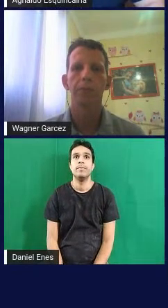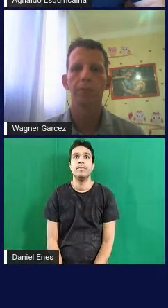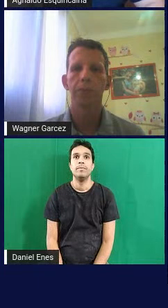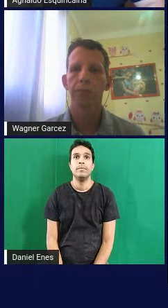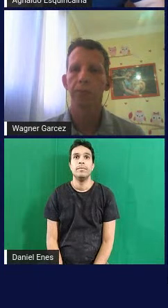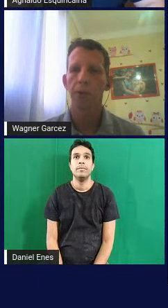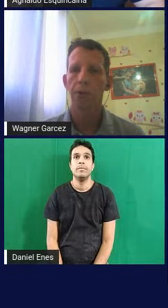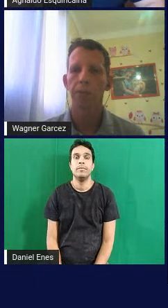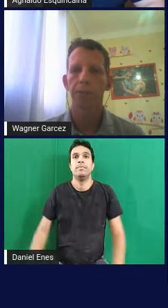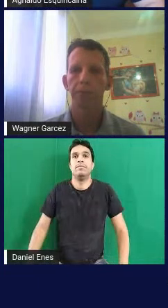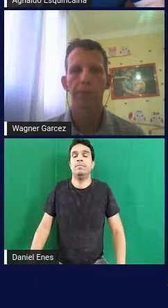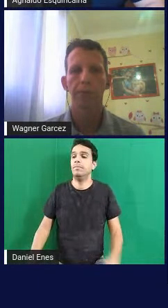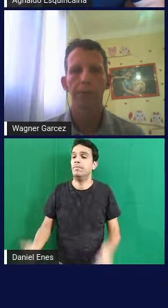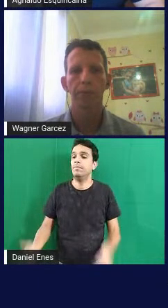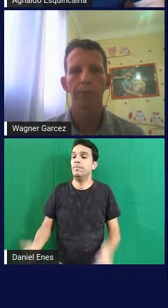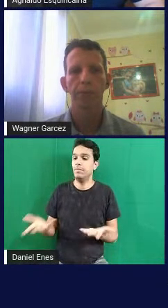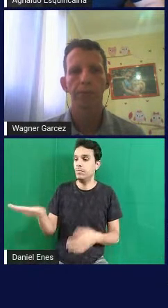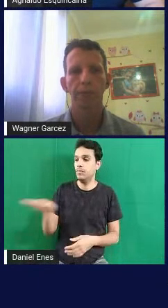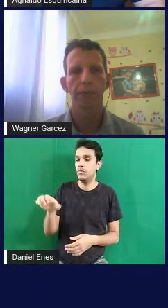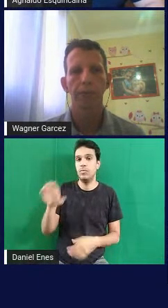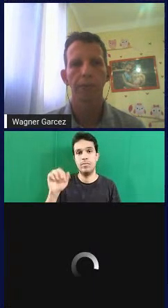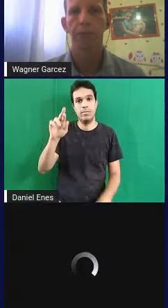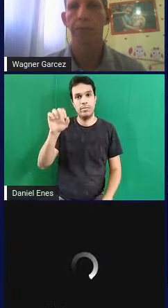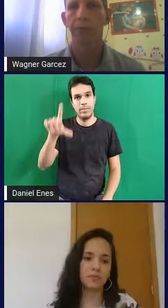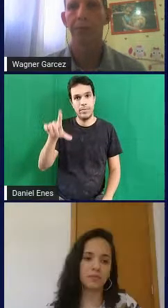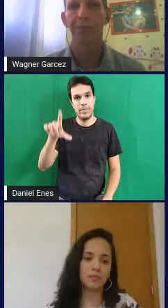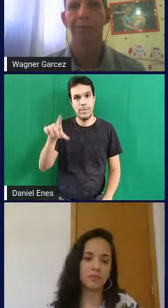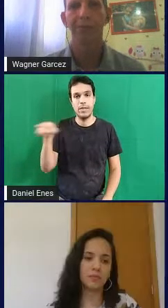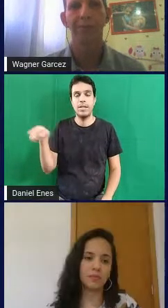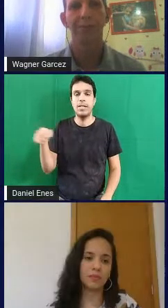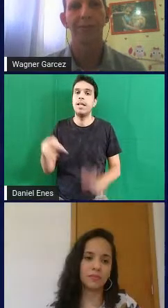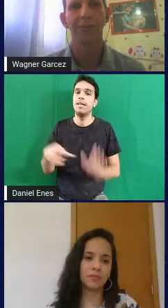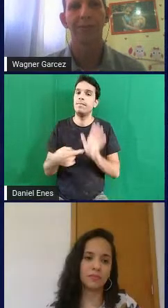Beleza. Vamos passar para a Carol então agora que vai fazer uma apresentação também.